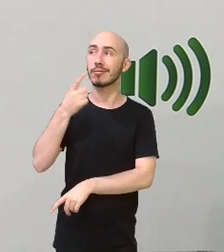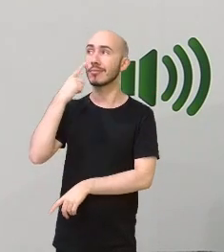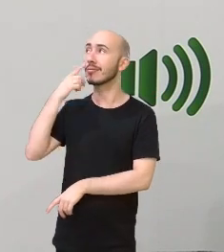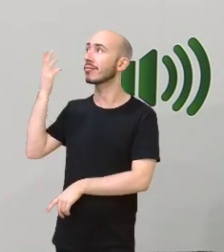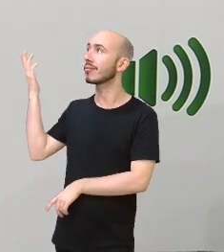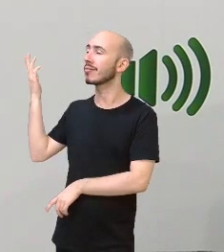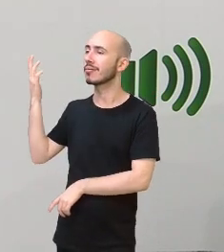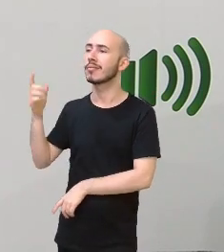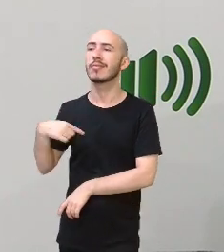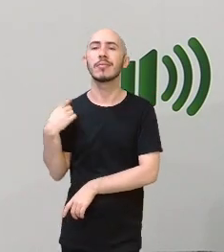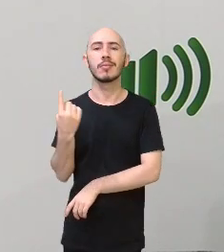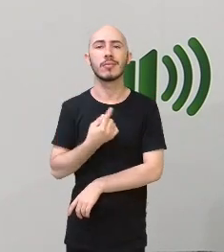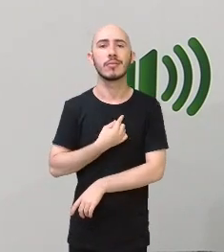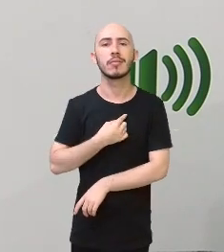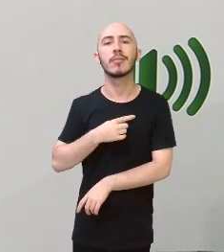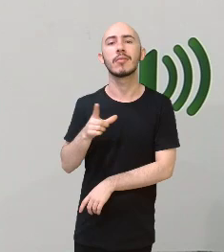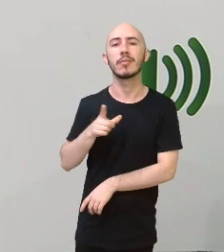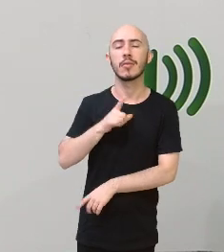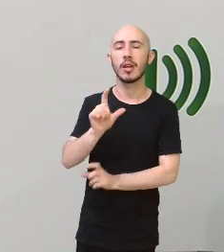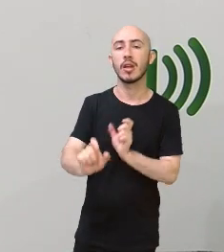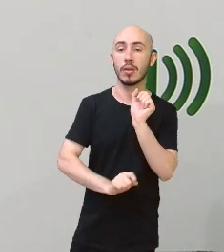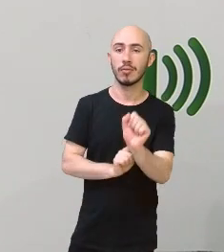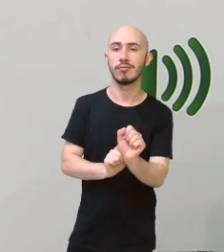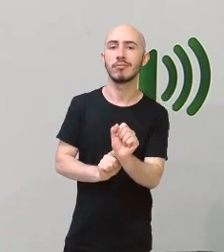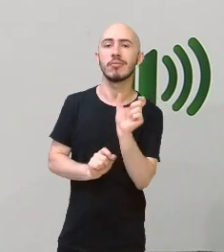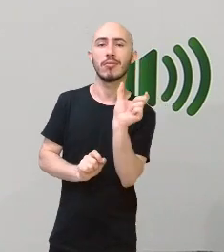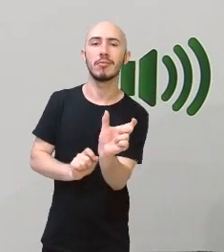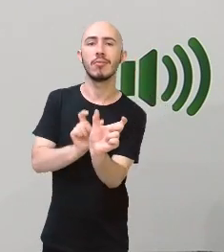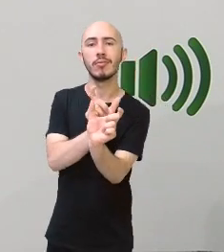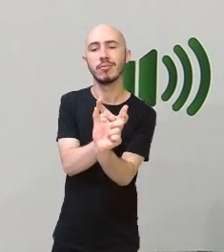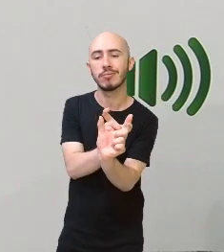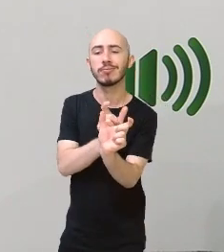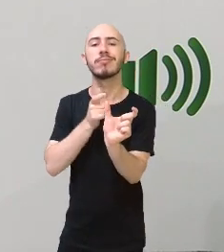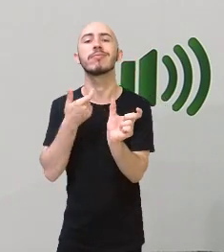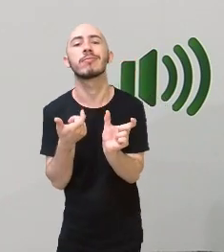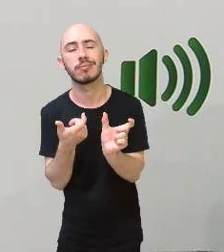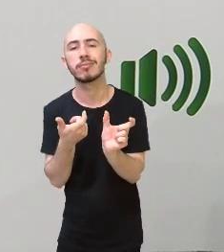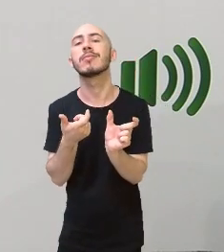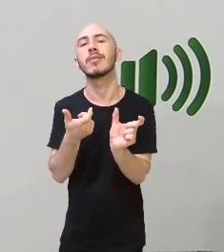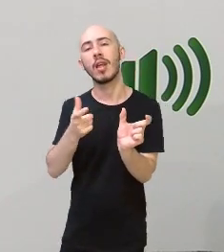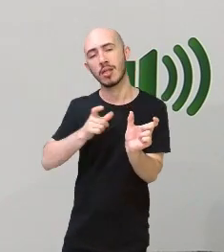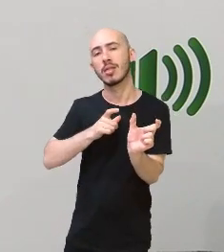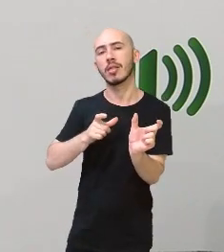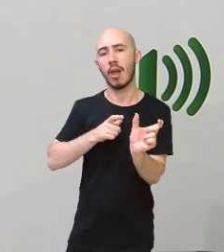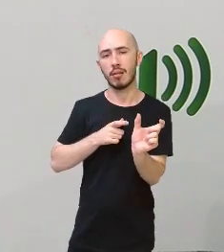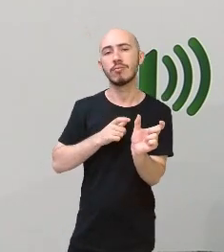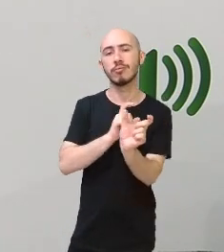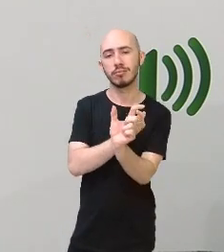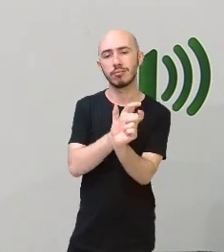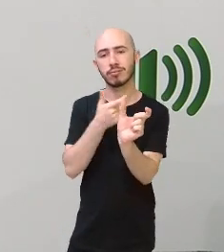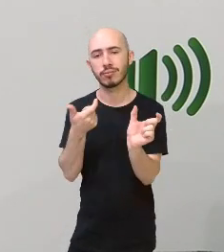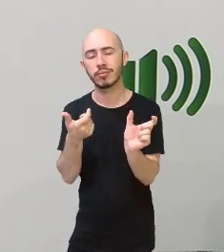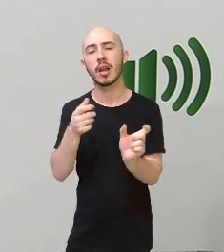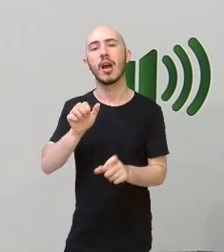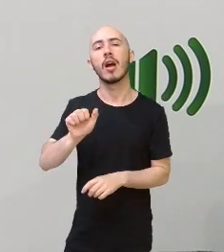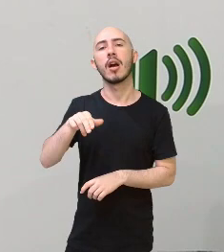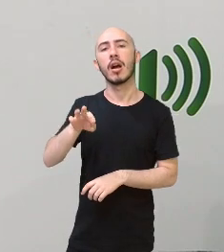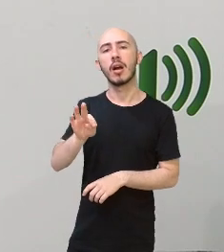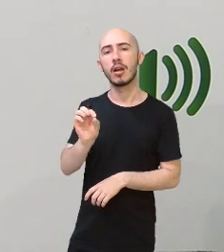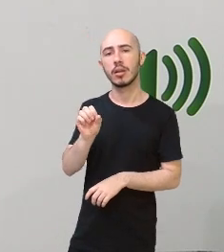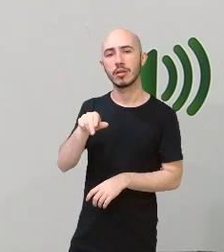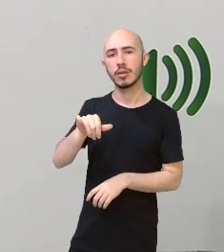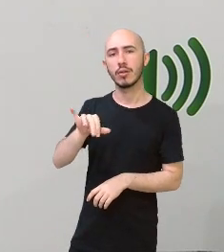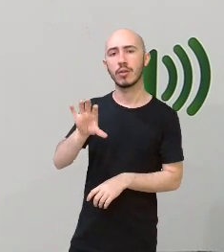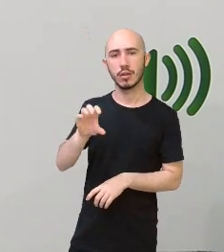É o que a gente chamaria de antônimo, né? O significado da palavra pode ser chamado de sinônimo, quer dizer, a mesma coisa que ela